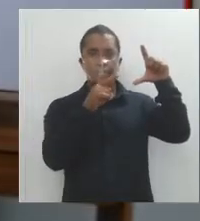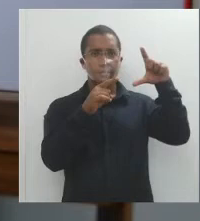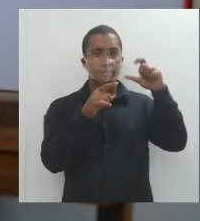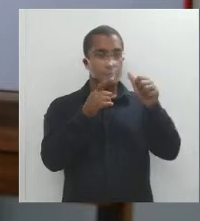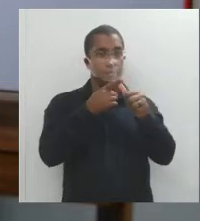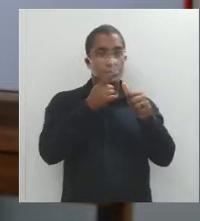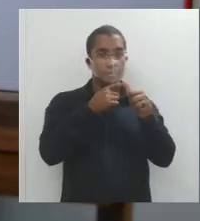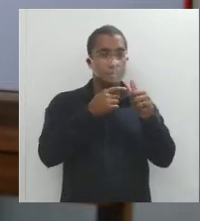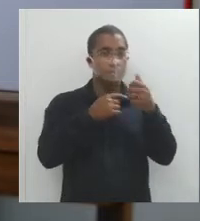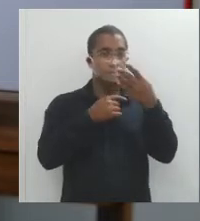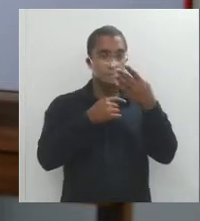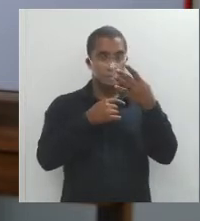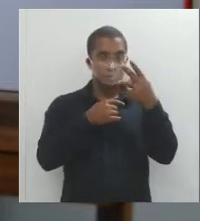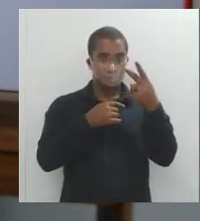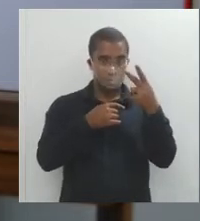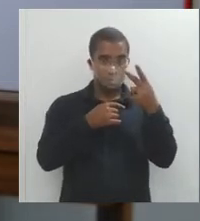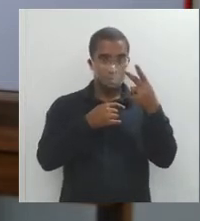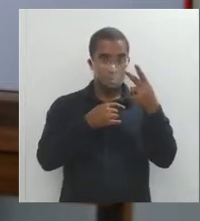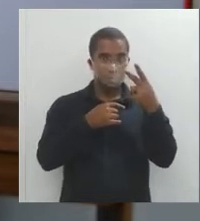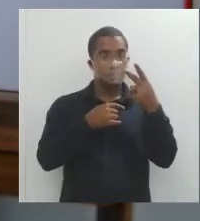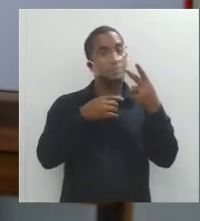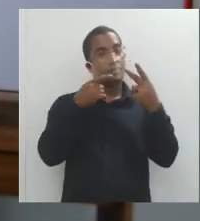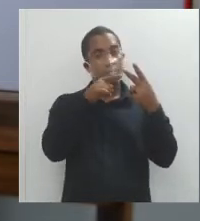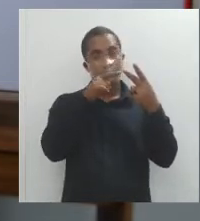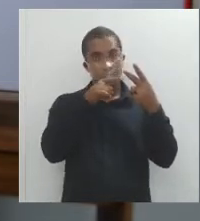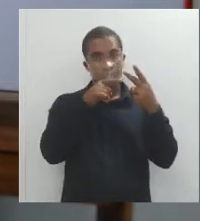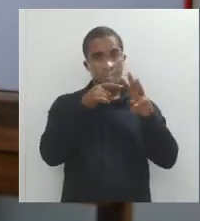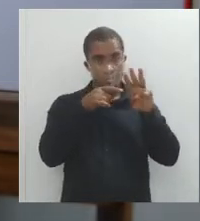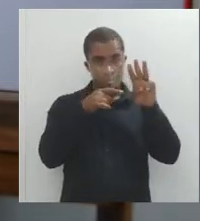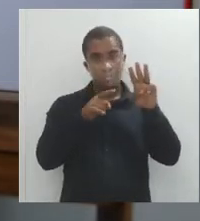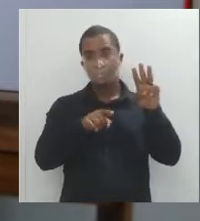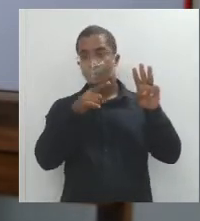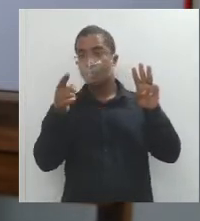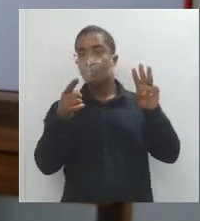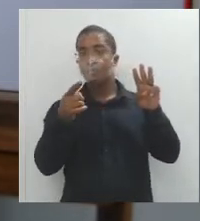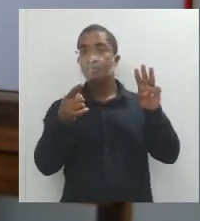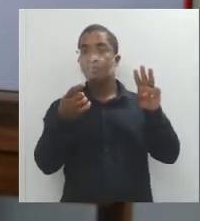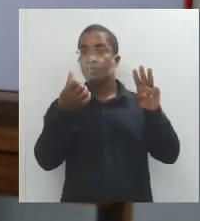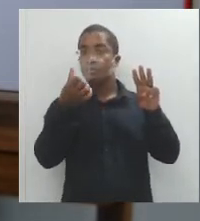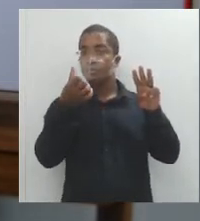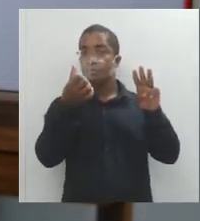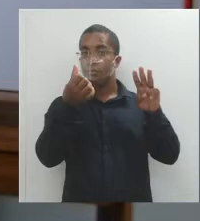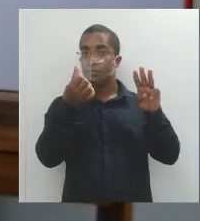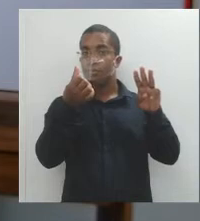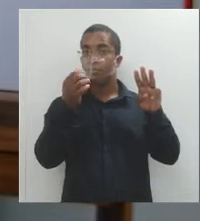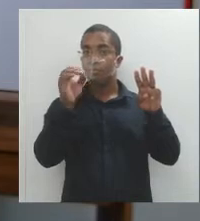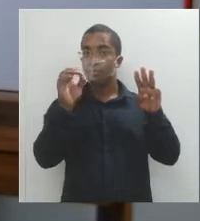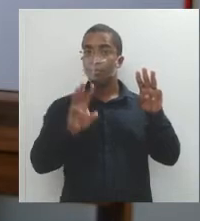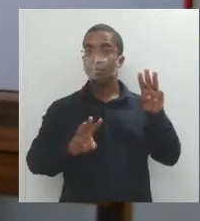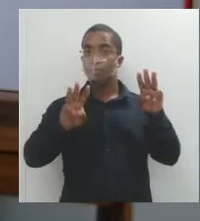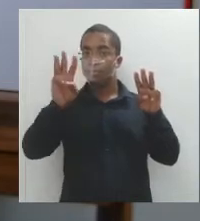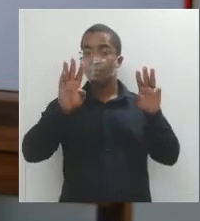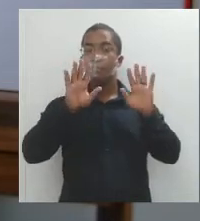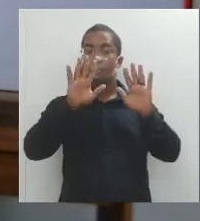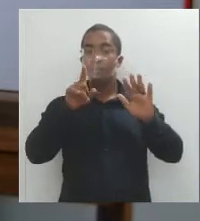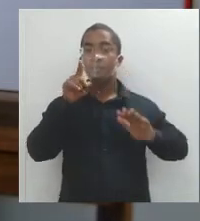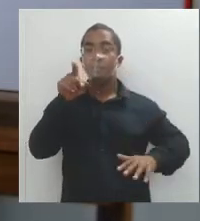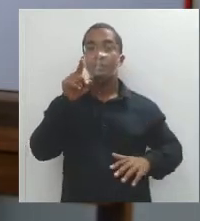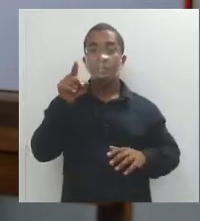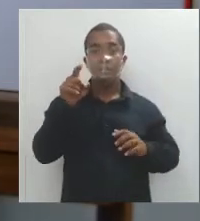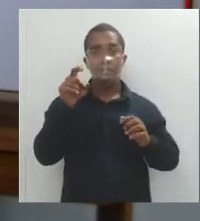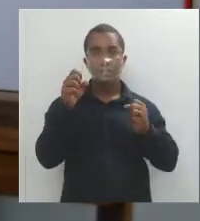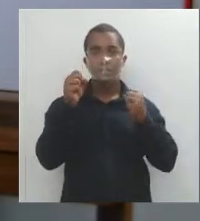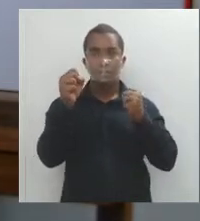esse tem quanto de potência? Ó, 60 watts. Ele é mais caro porque, como ele tem uma potência maior, ele é mais forte, esse